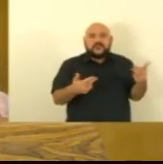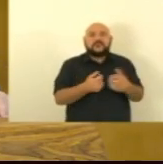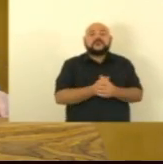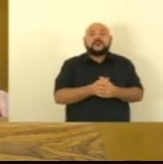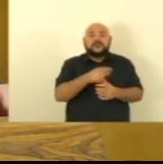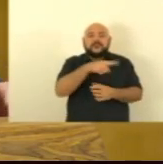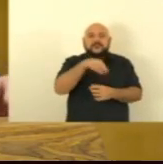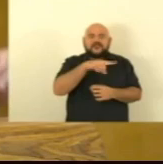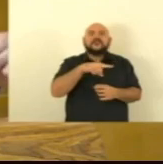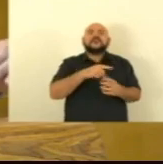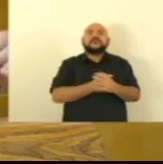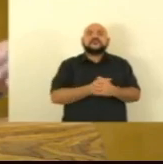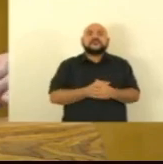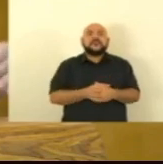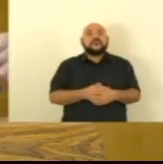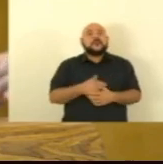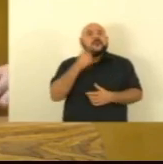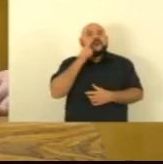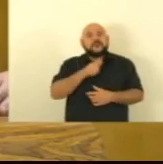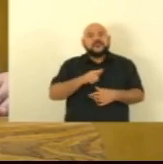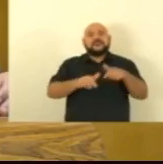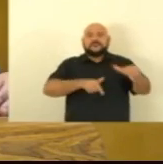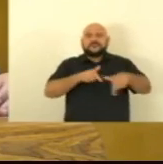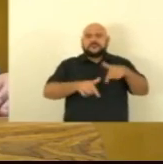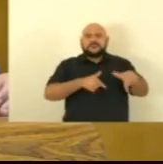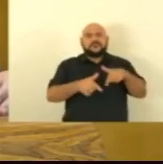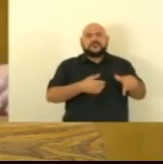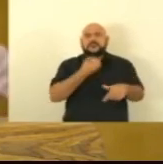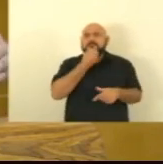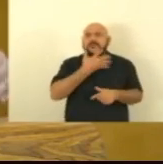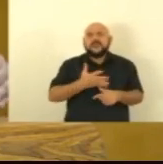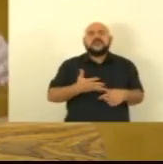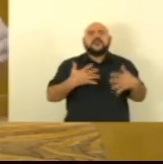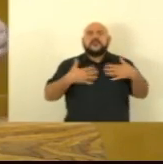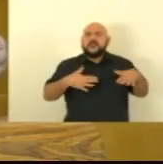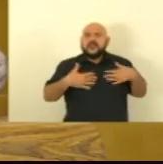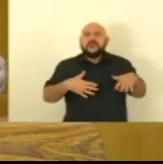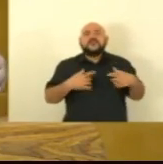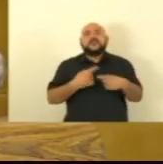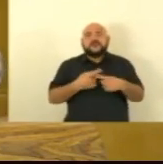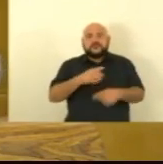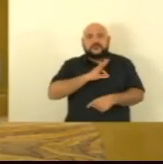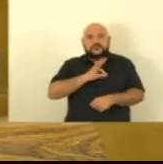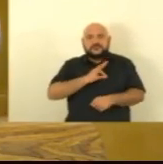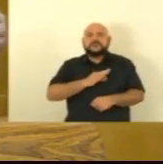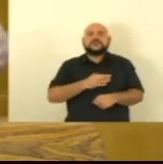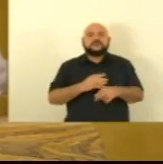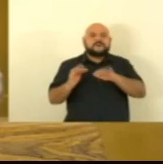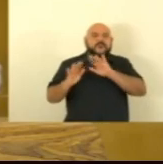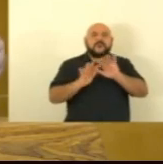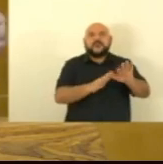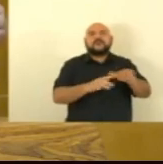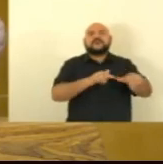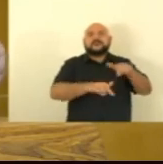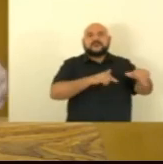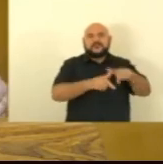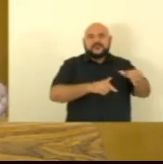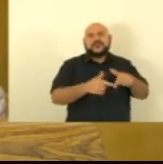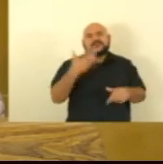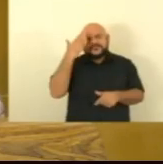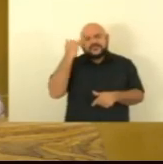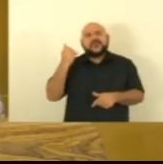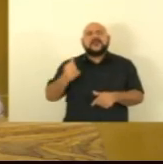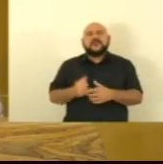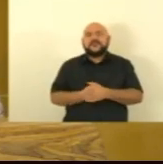ser agraciados com o policiamento no campo. Nós sabemos a falta de efetivo que existe na Polícia Militar, na Polícia